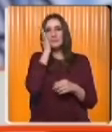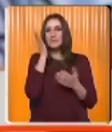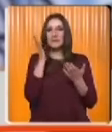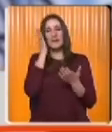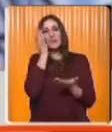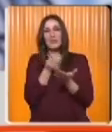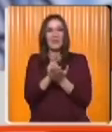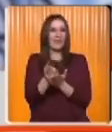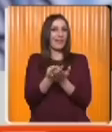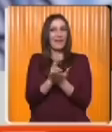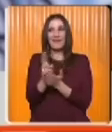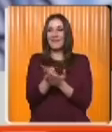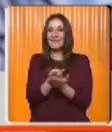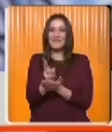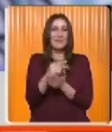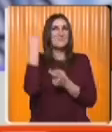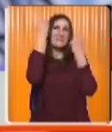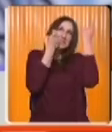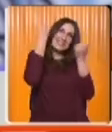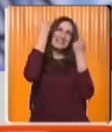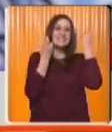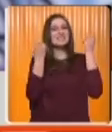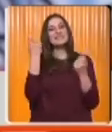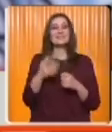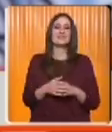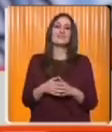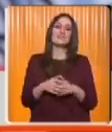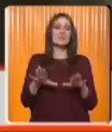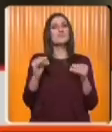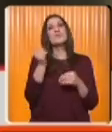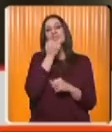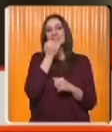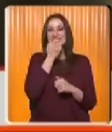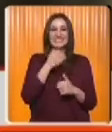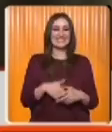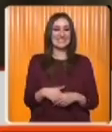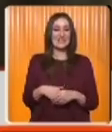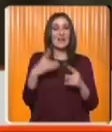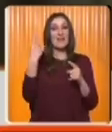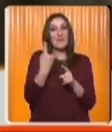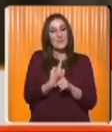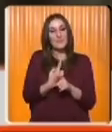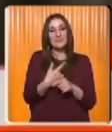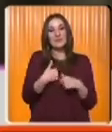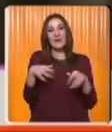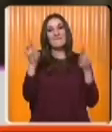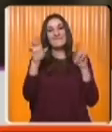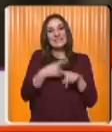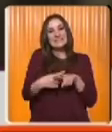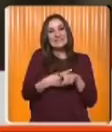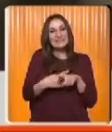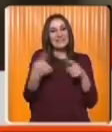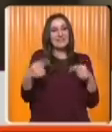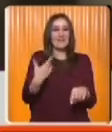à noite, umas noites assim às voltas, a pensar. Mas estou muito contente. É uma coisa que eu desejava já há muito